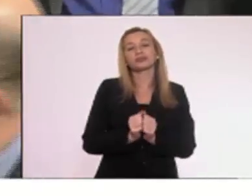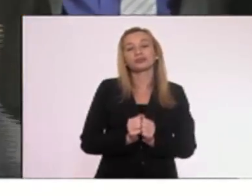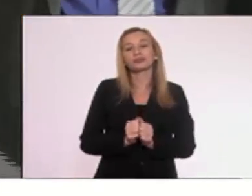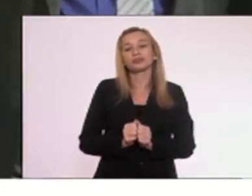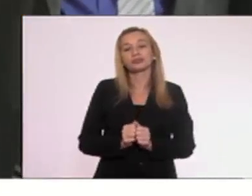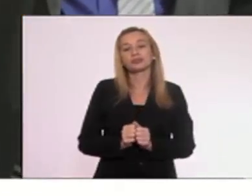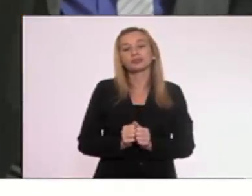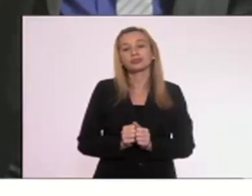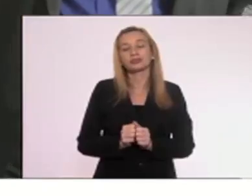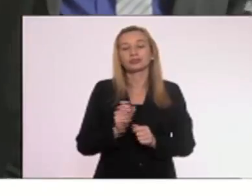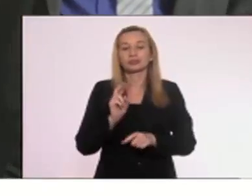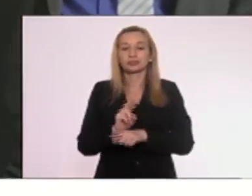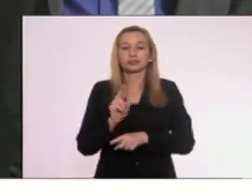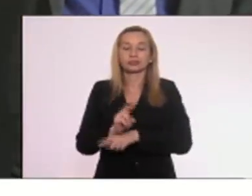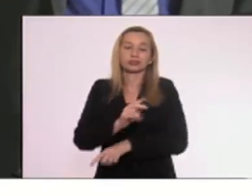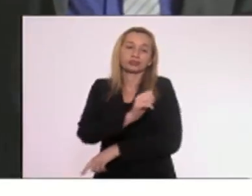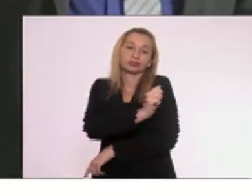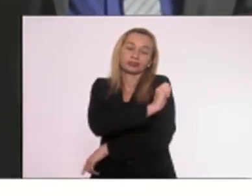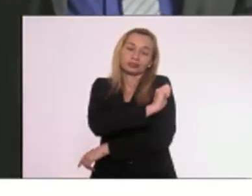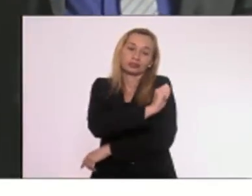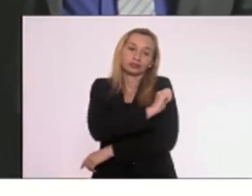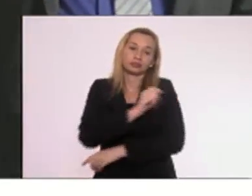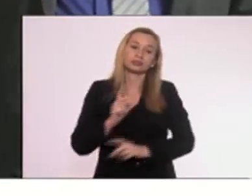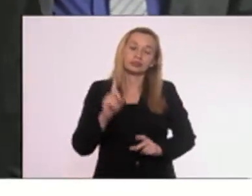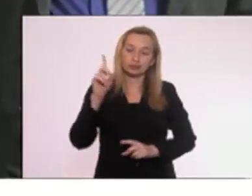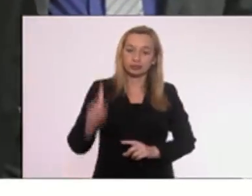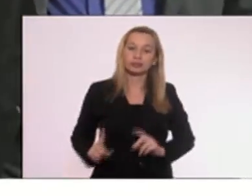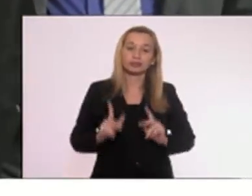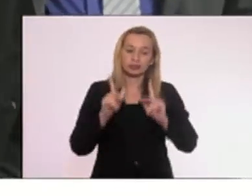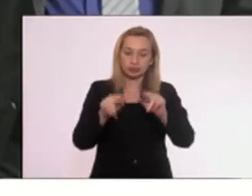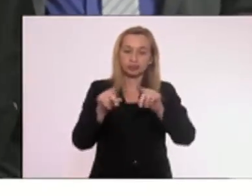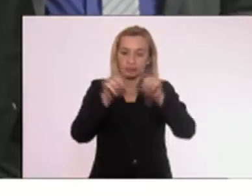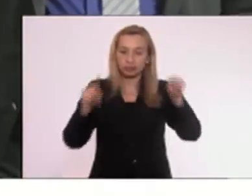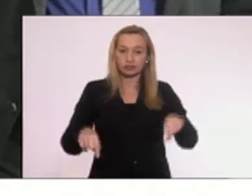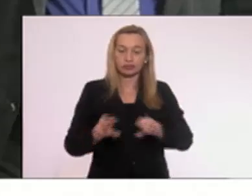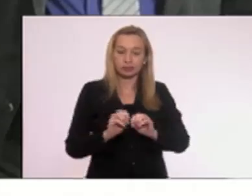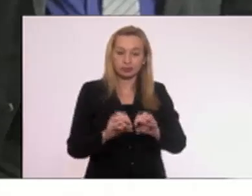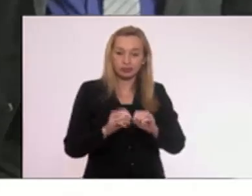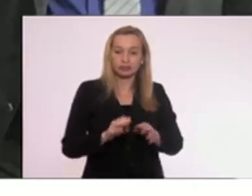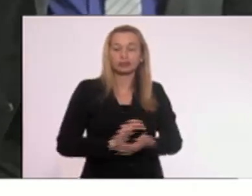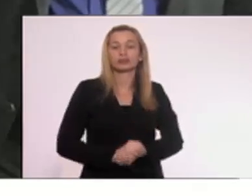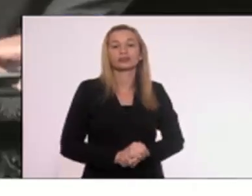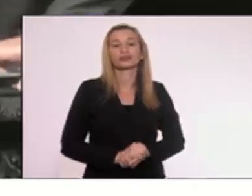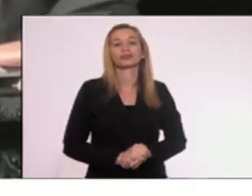de alunos os mesmos direitos dos demais servidores da educação.